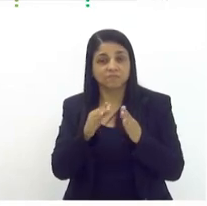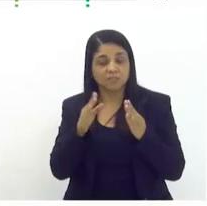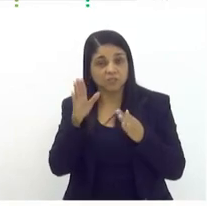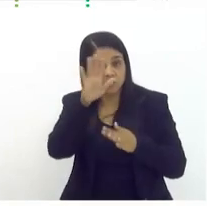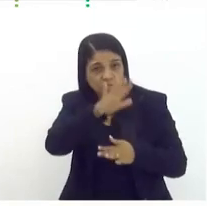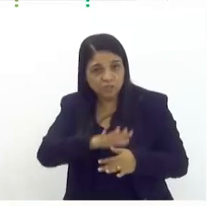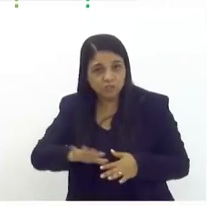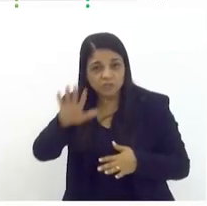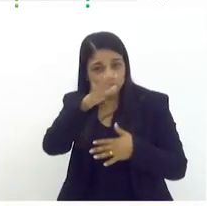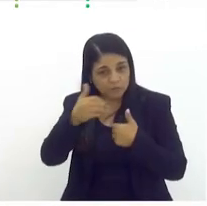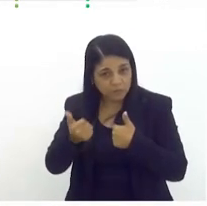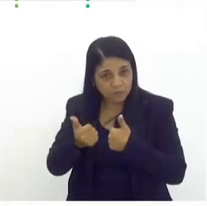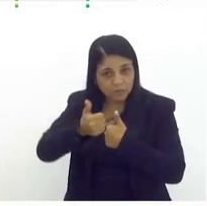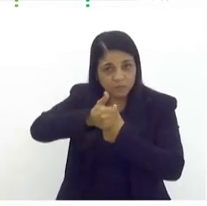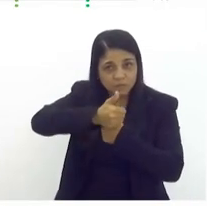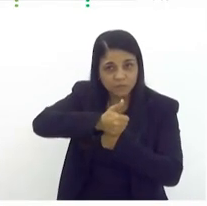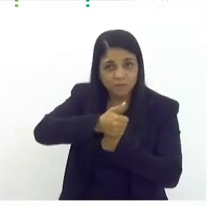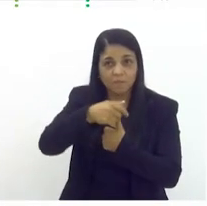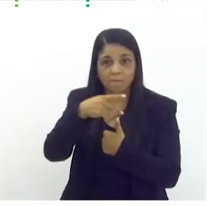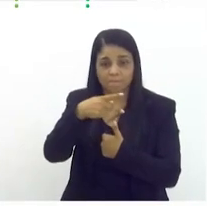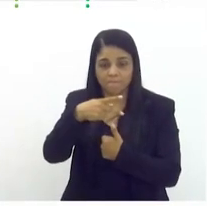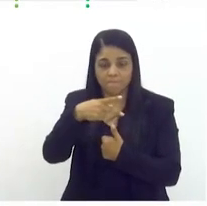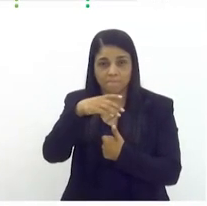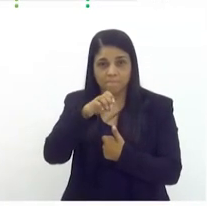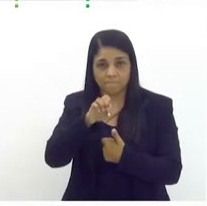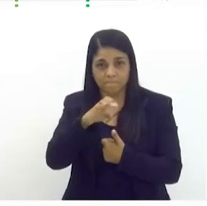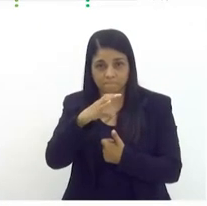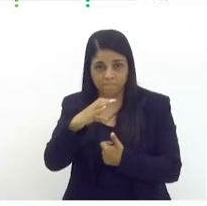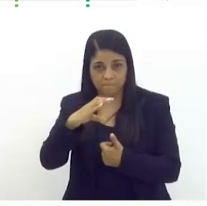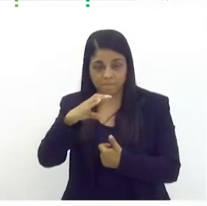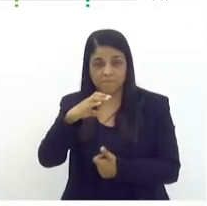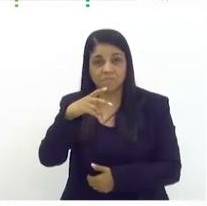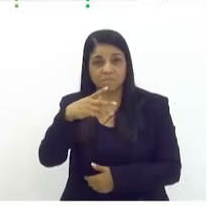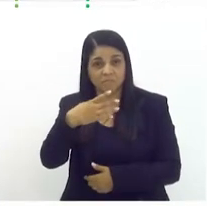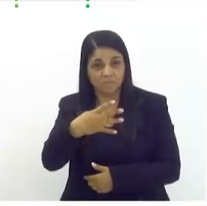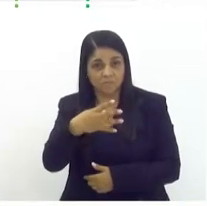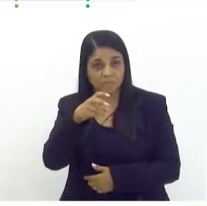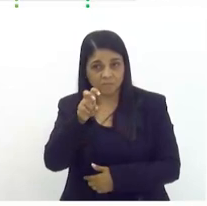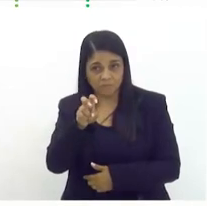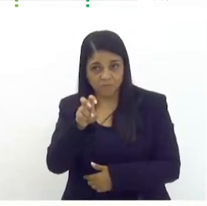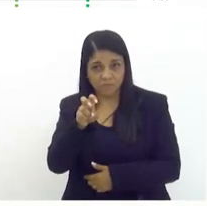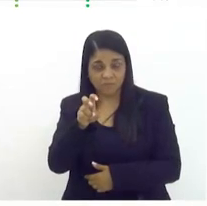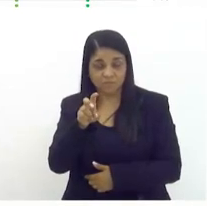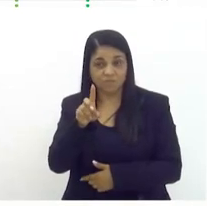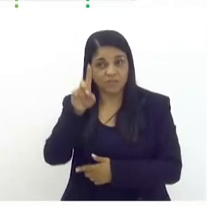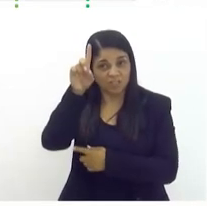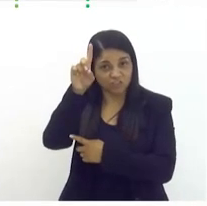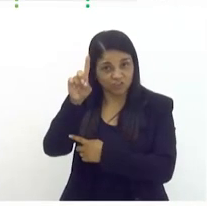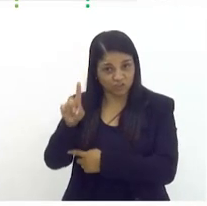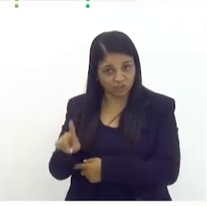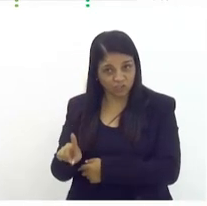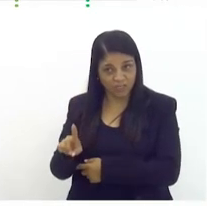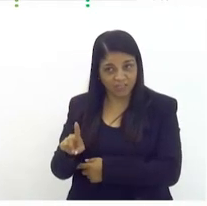do substitutivo da PEC 45 que são esses da direita